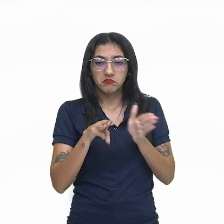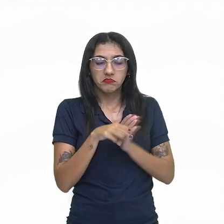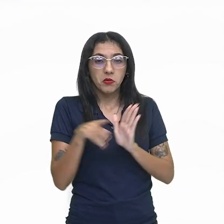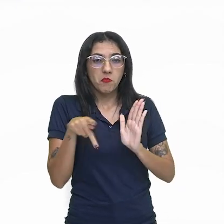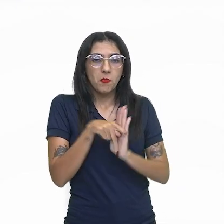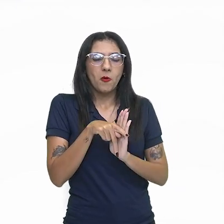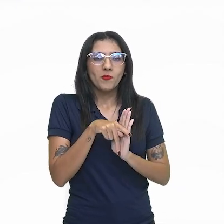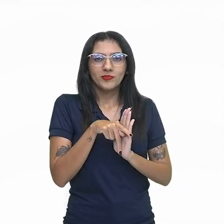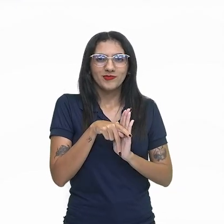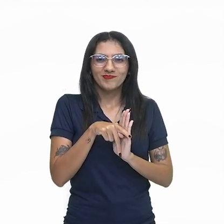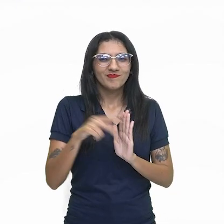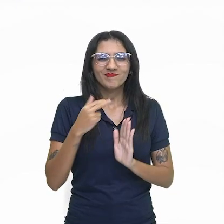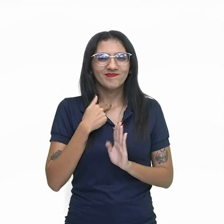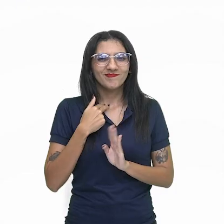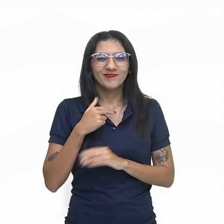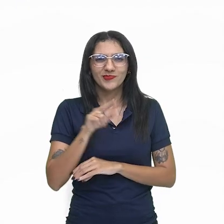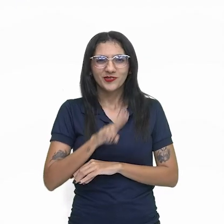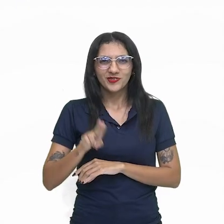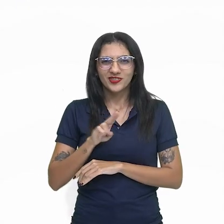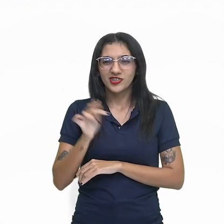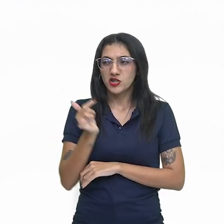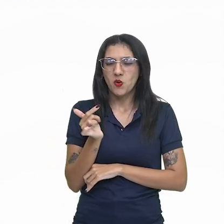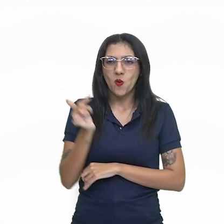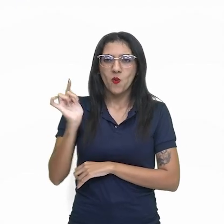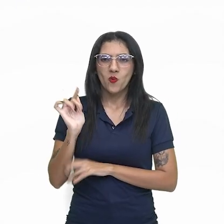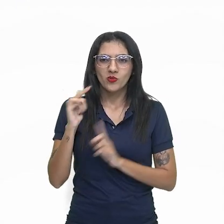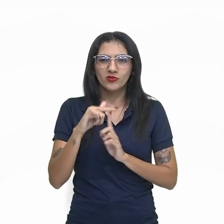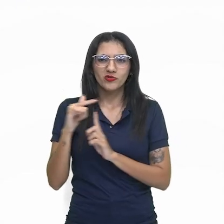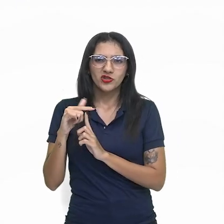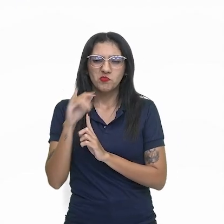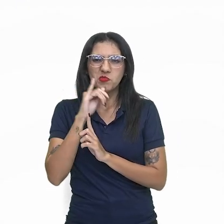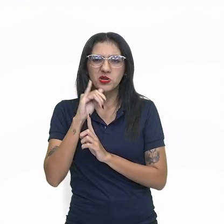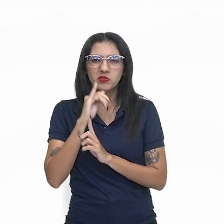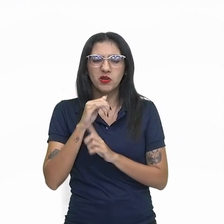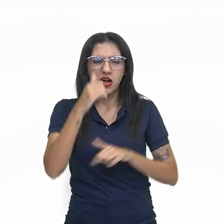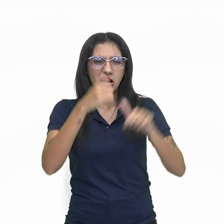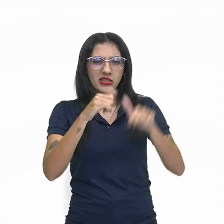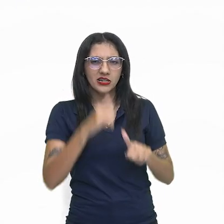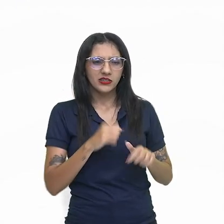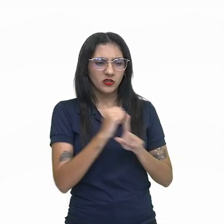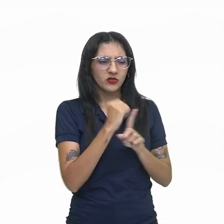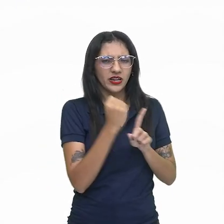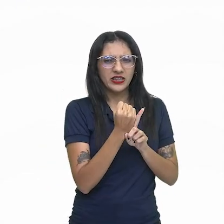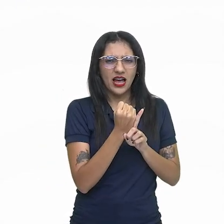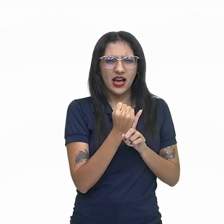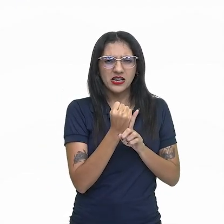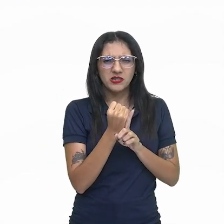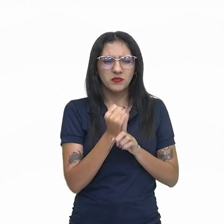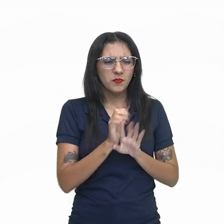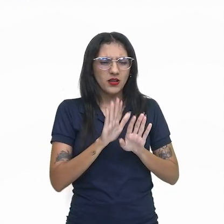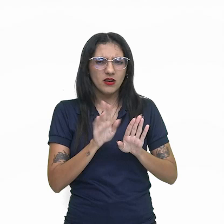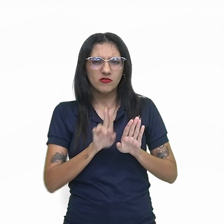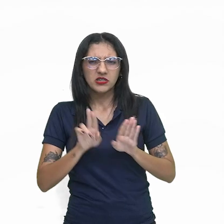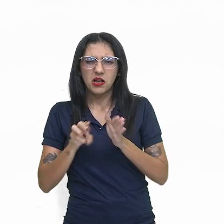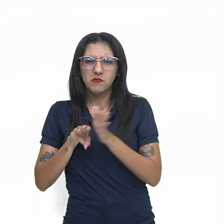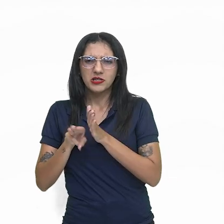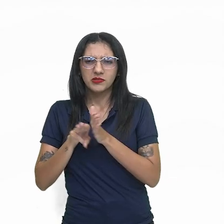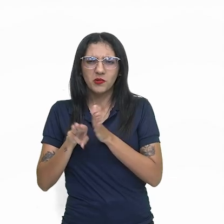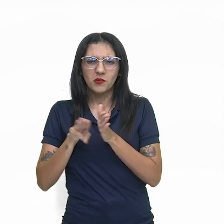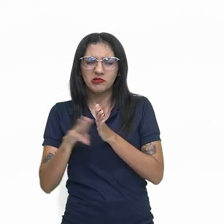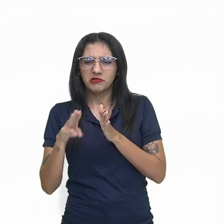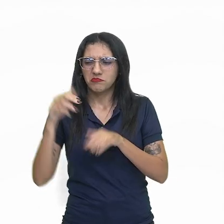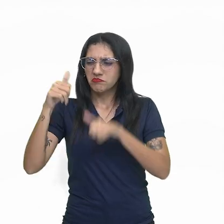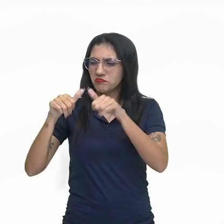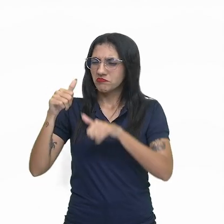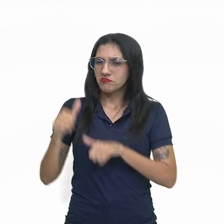né? Não pode ser utilizado para estudar a sociedade a metodologia que se usa, o método que se usa